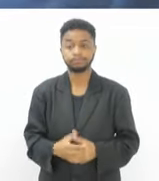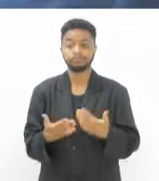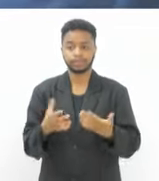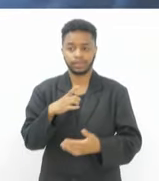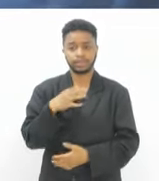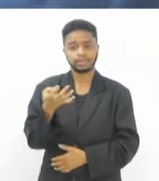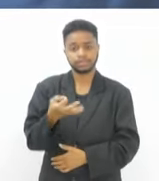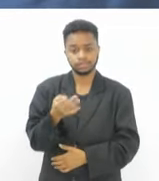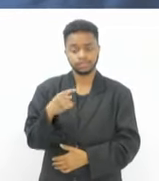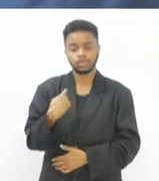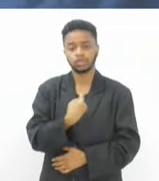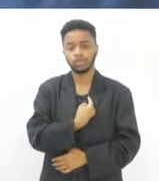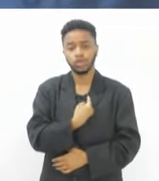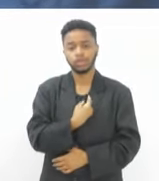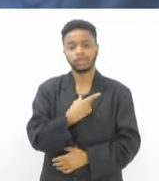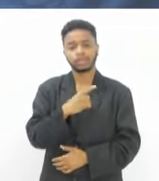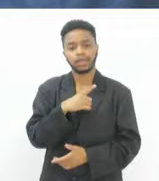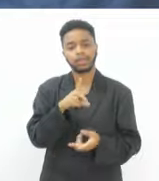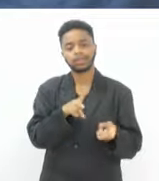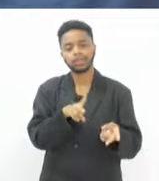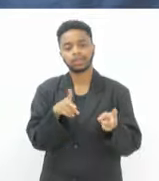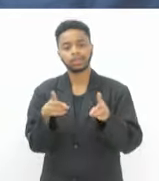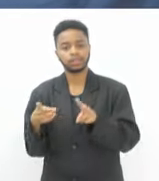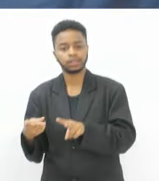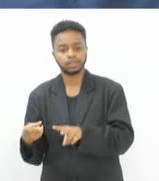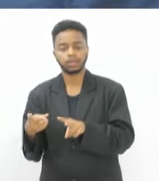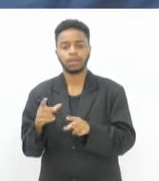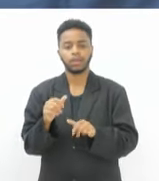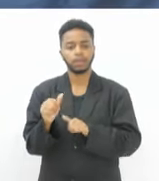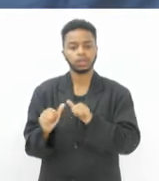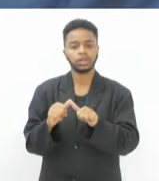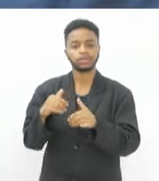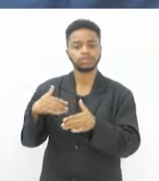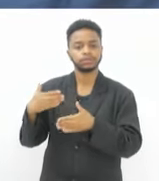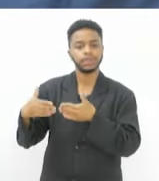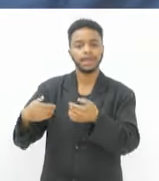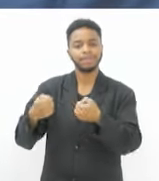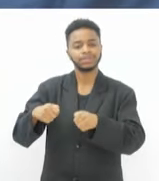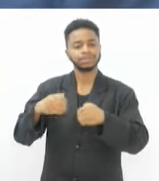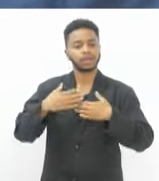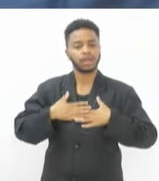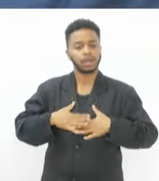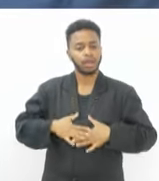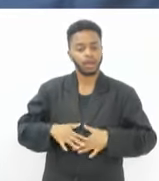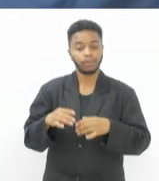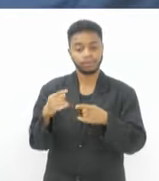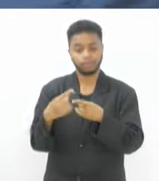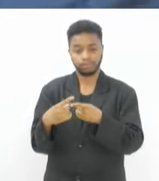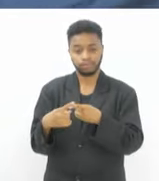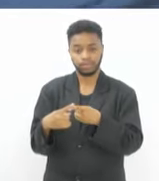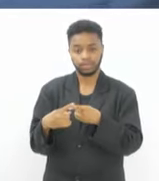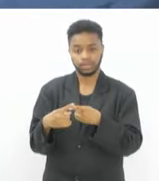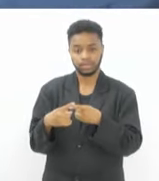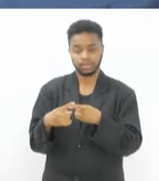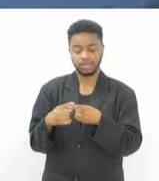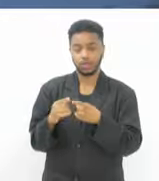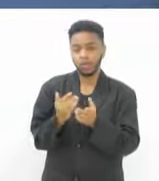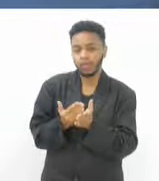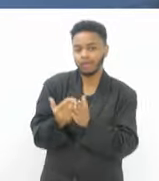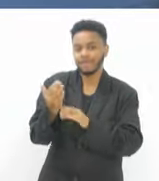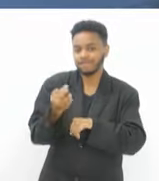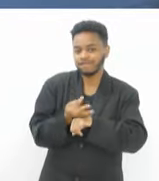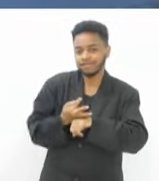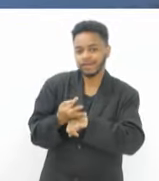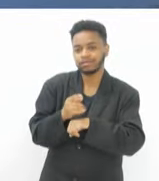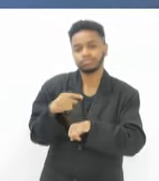gente vai fazer uma transição. E essa transição precisa ser suave. Quando a gente entra de férias, a gente